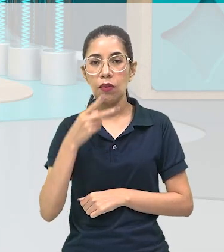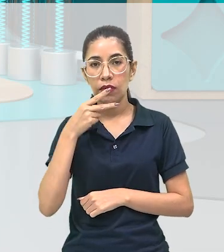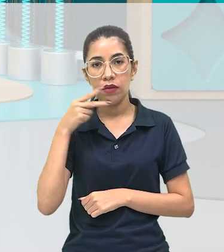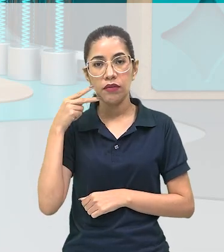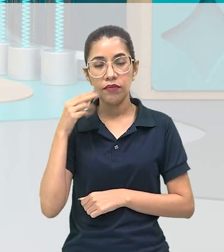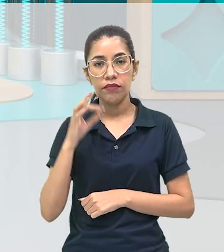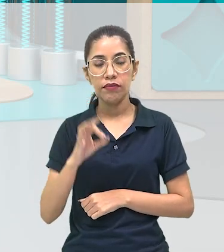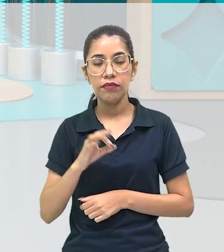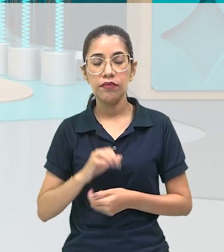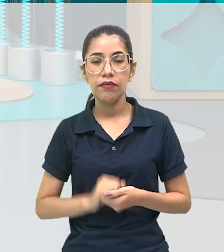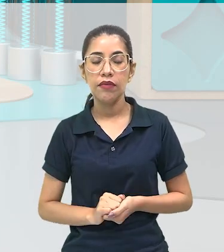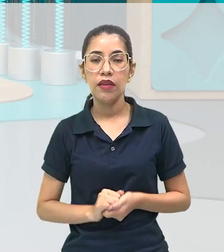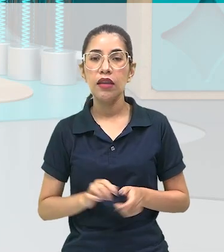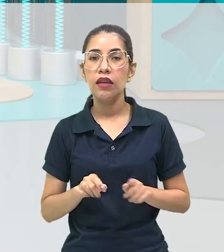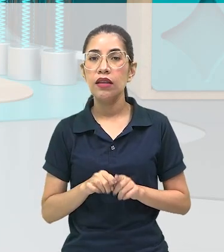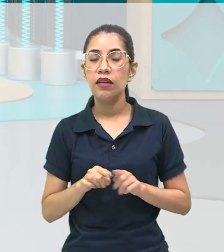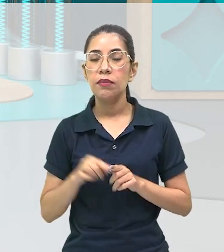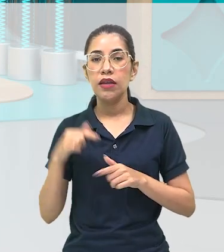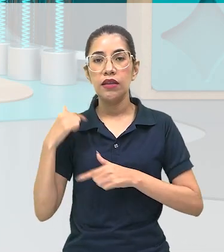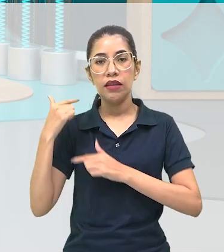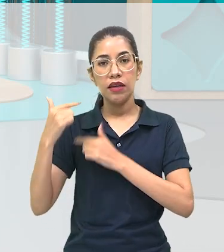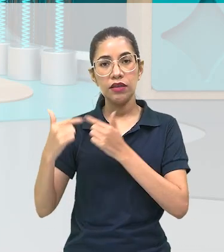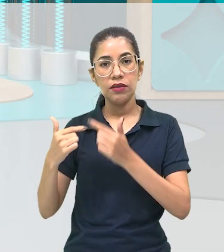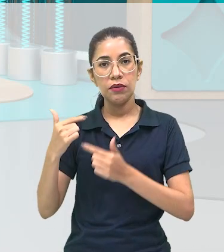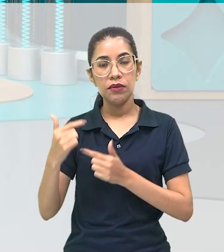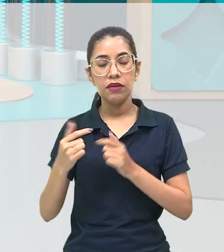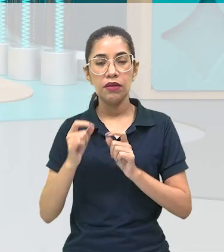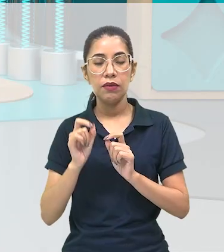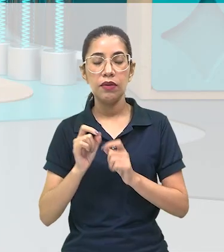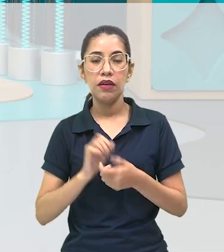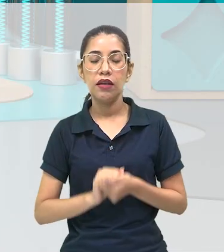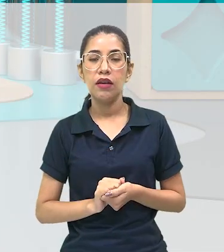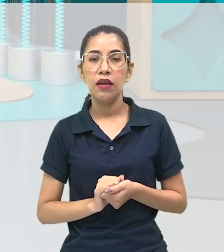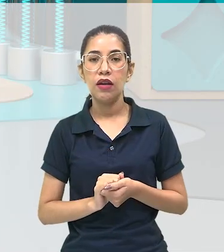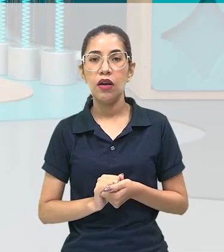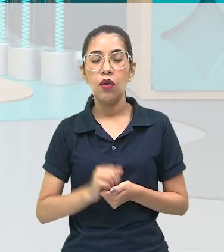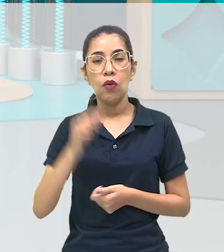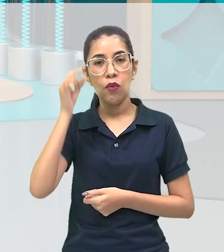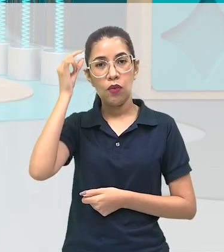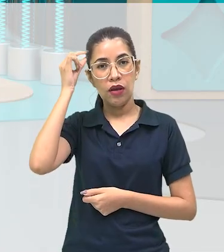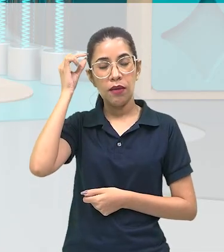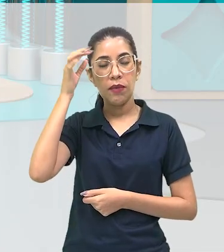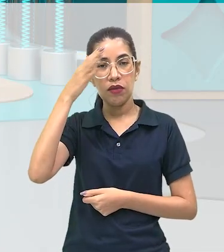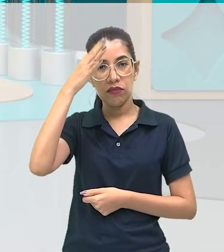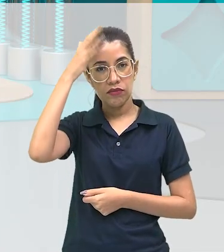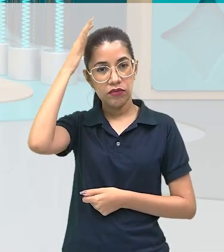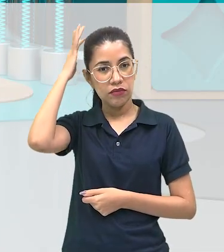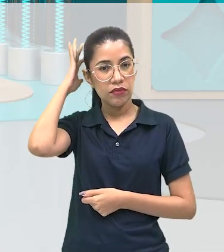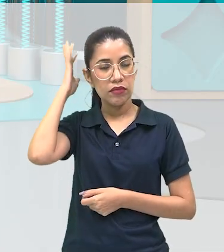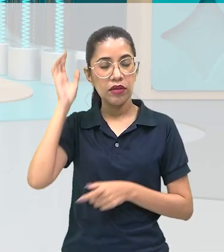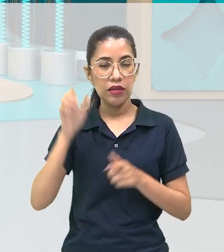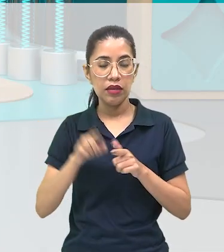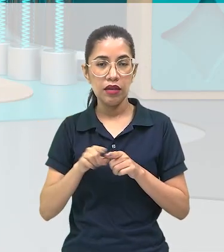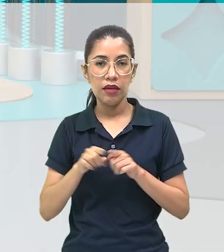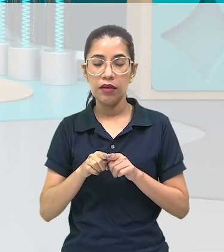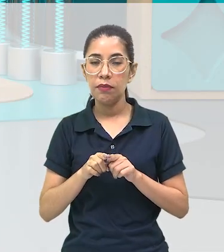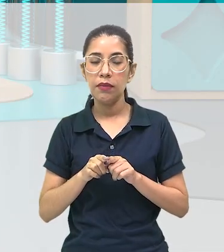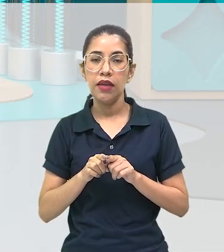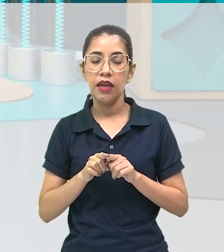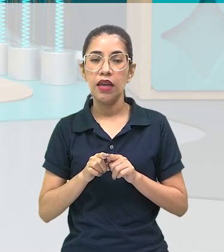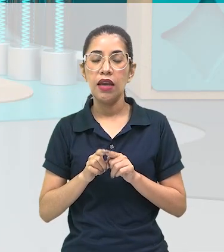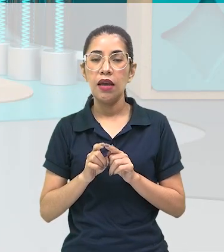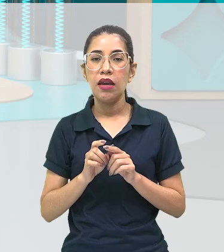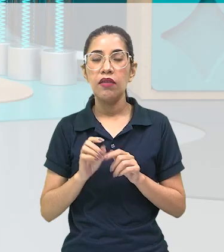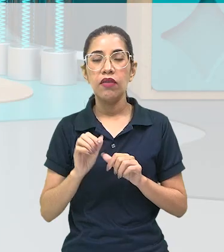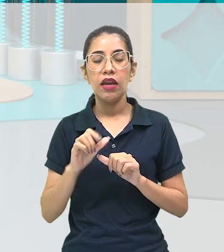tanga aí. E outra coisa que é tradicional é o penteado deles, né? Esse cabelo, eles deixam crescer bastante